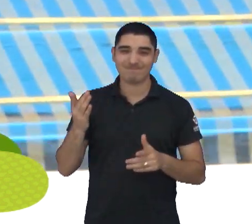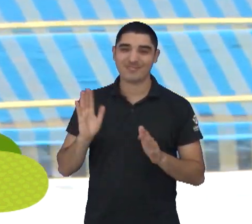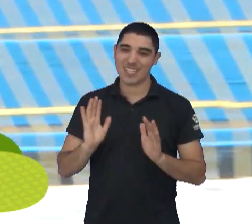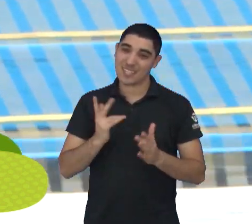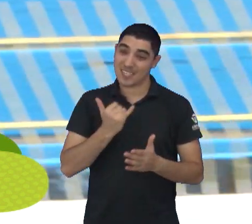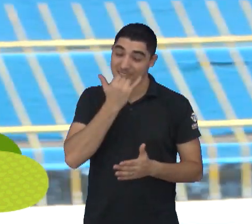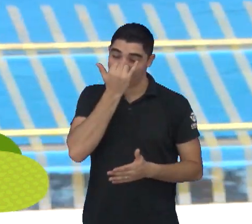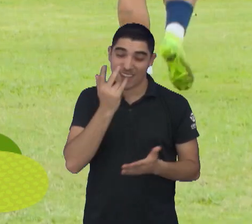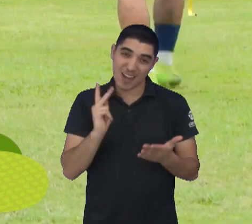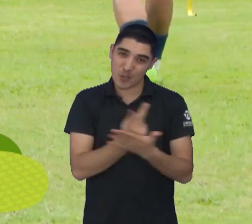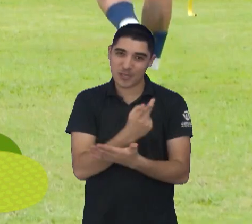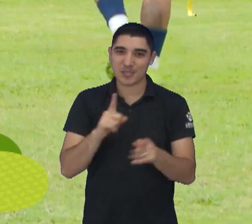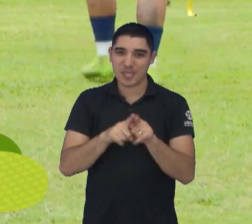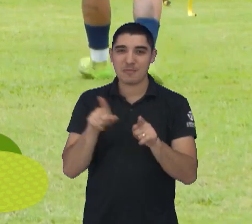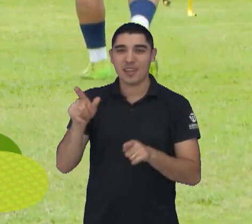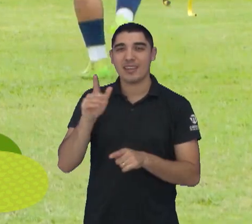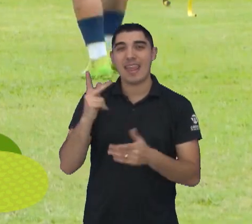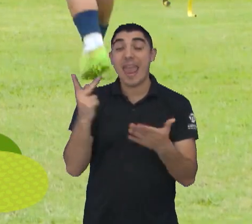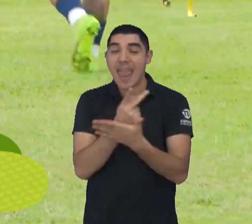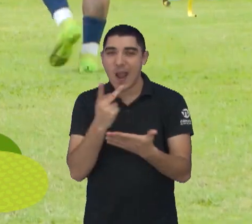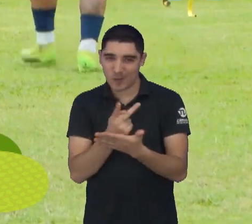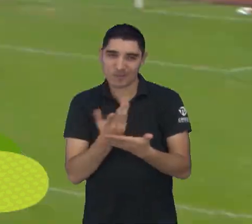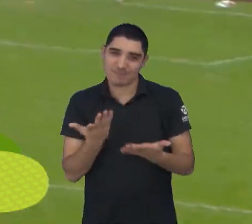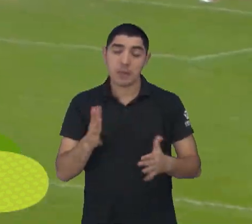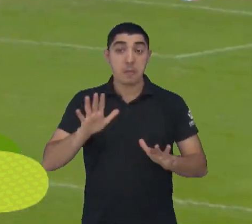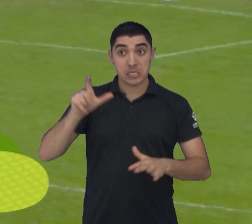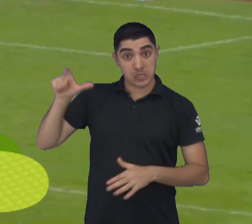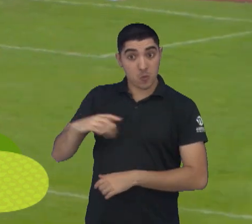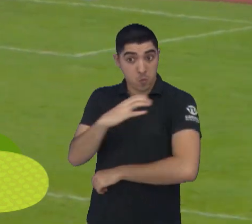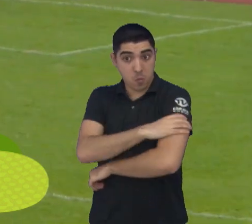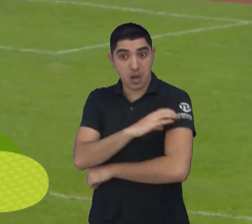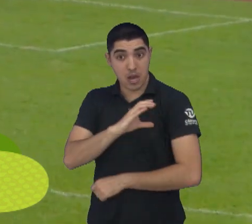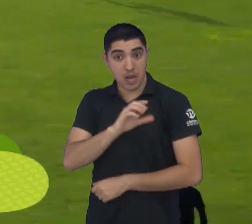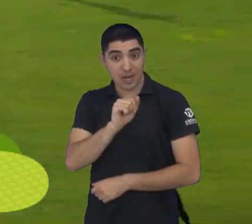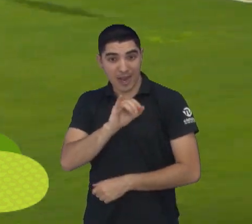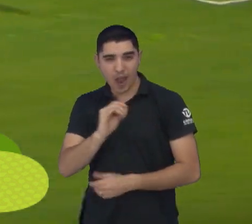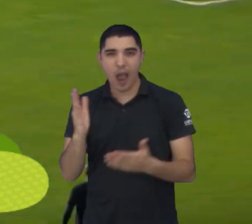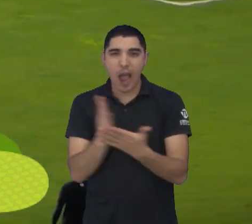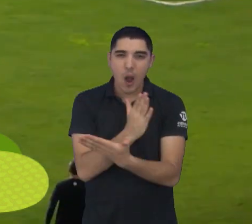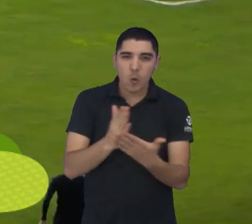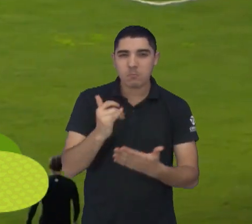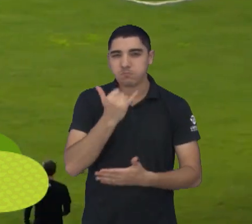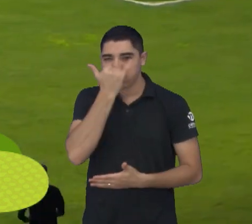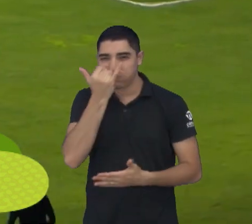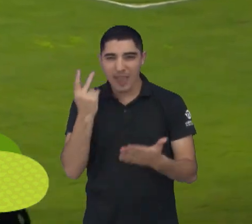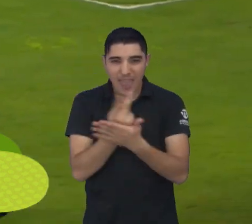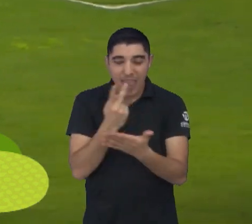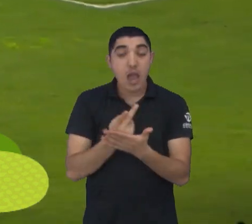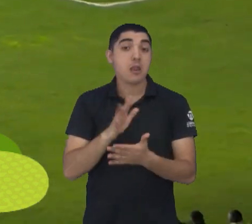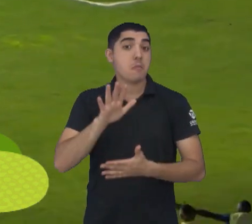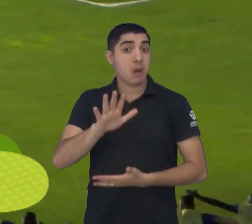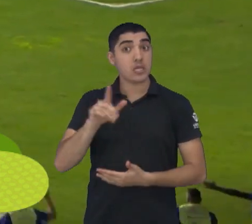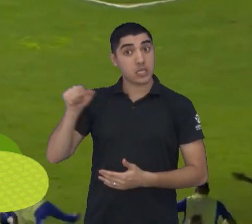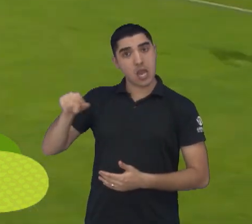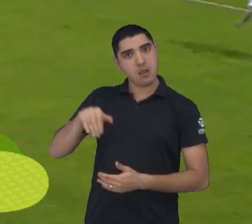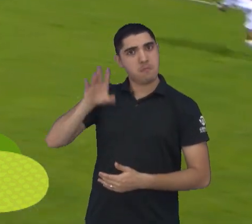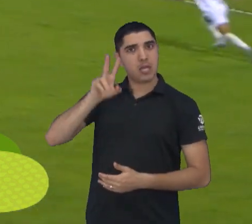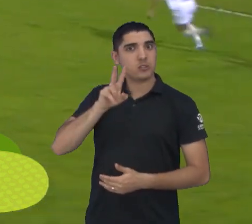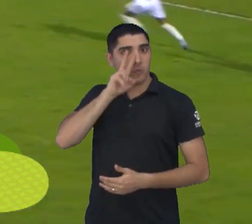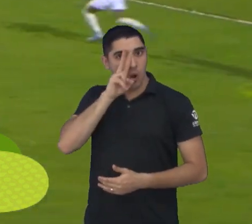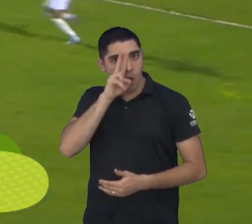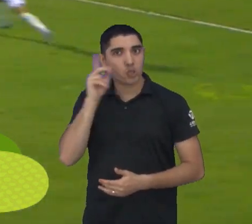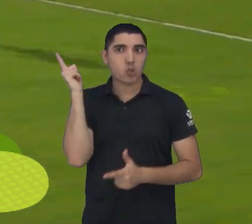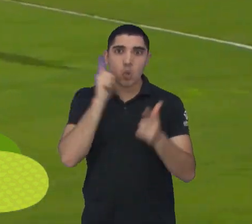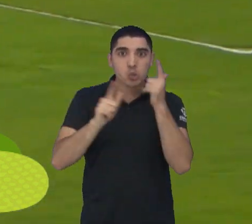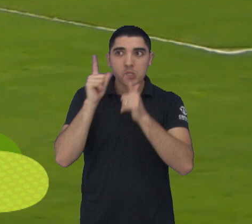faz parte, só erra quem está lá dentro. E o Caio César, apesar dos erros ali, ele tem muito mais créditos do que esses erros que ficaram marcados aí